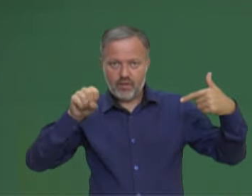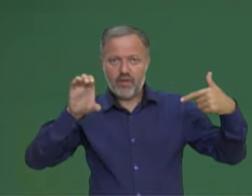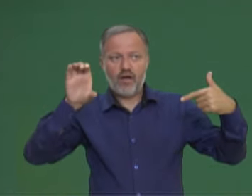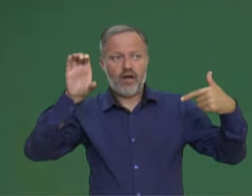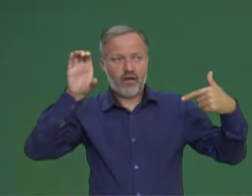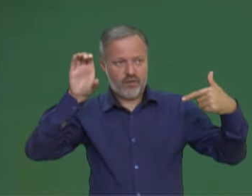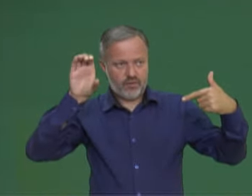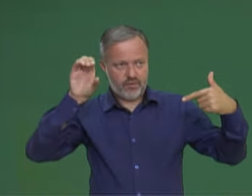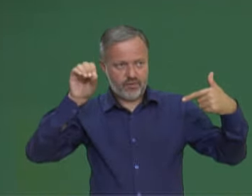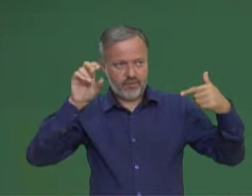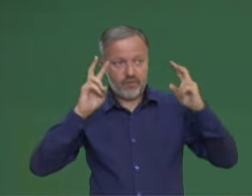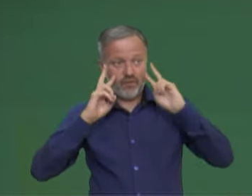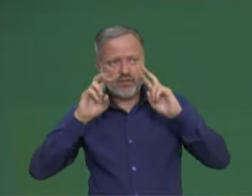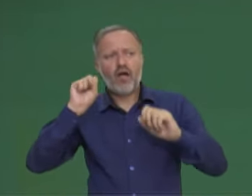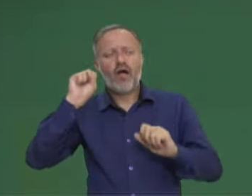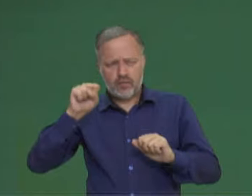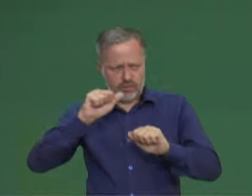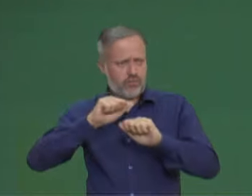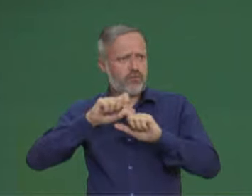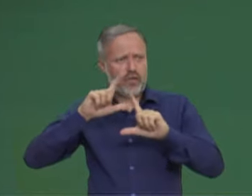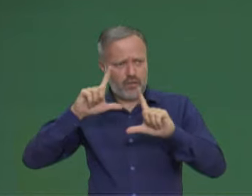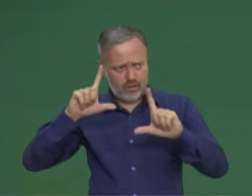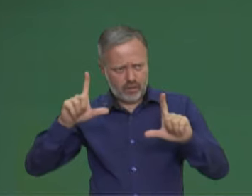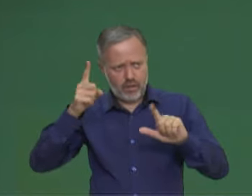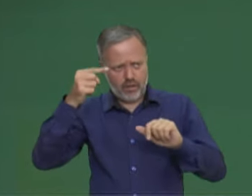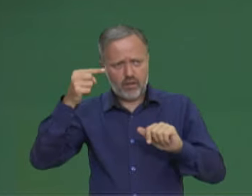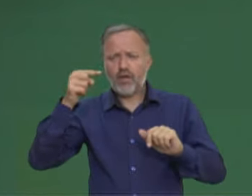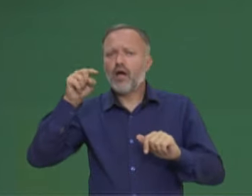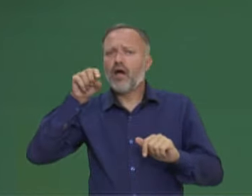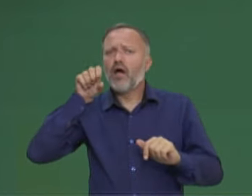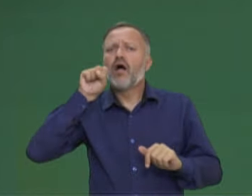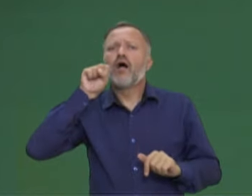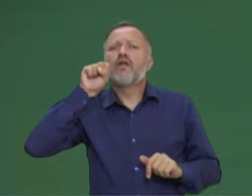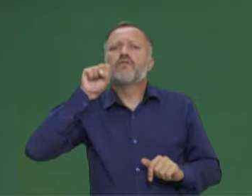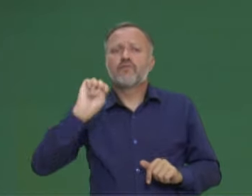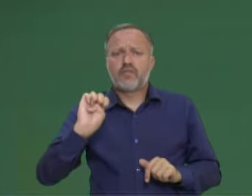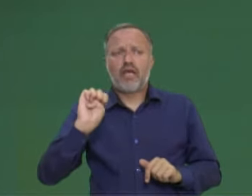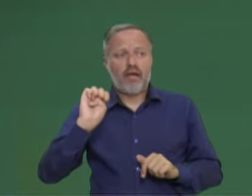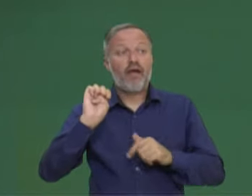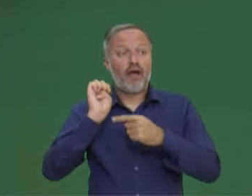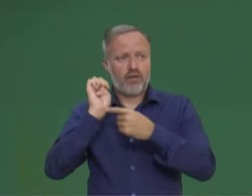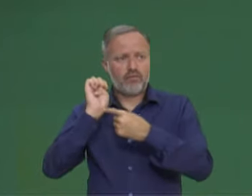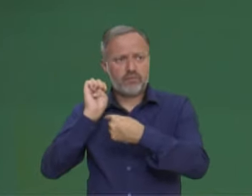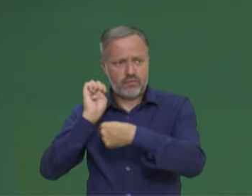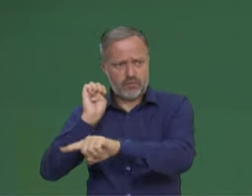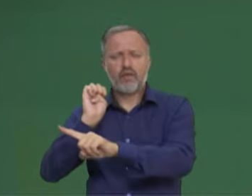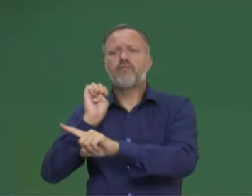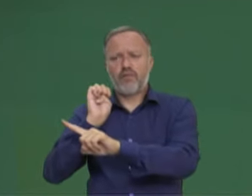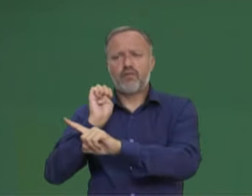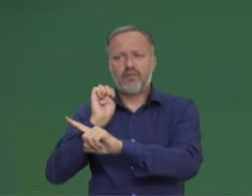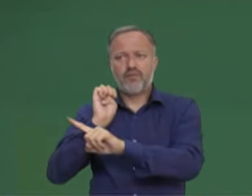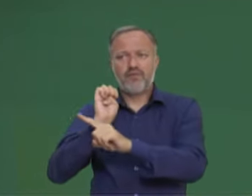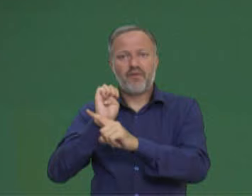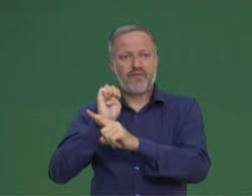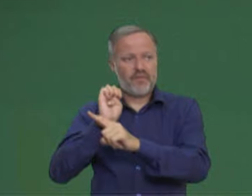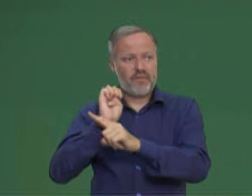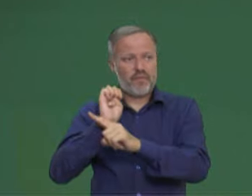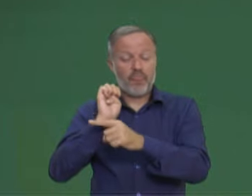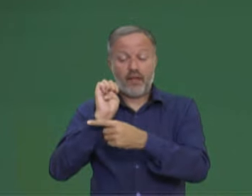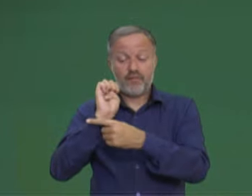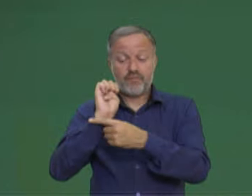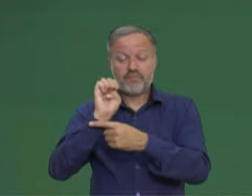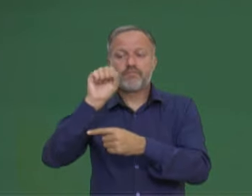e eu tenho esse se também conjugado na terceira pessoa do singular para fazer a relação. Agora, olha o terceiro.